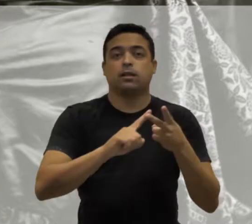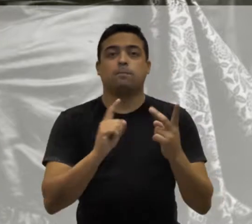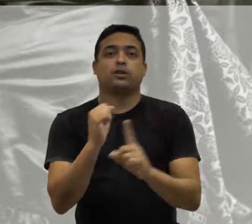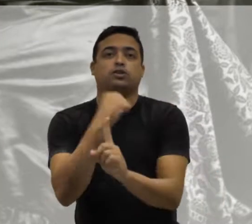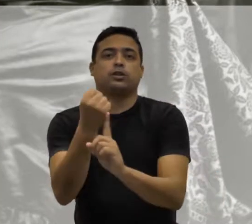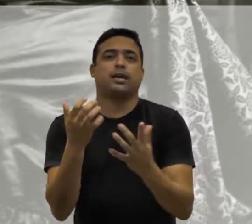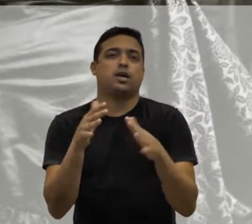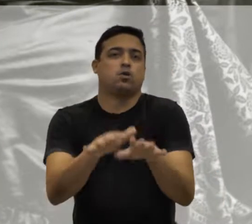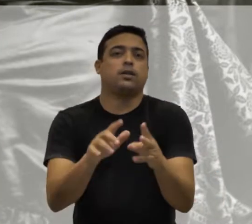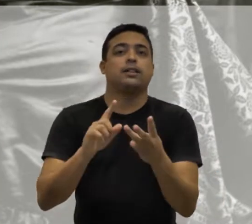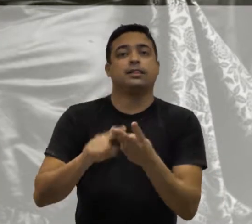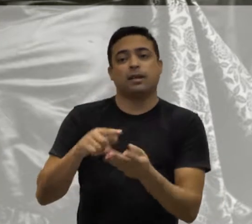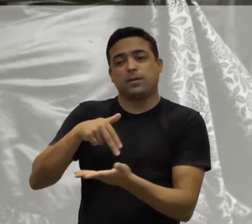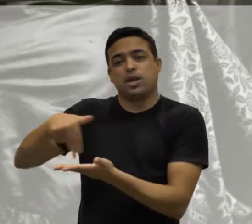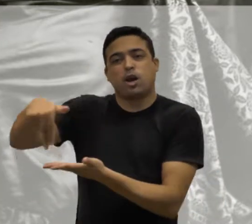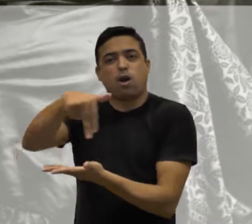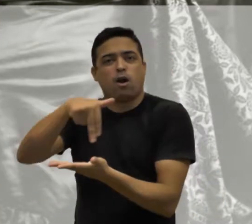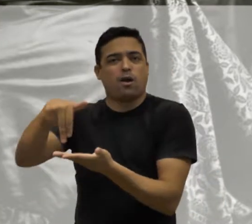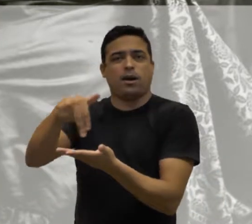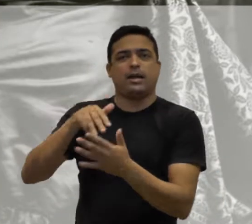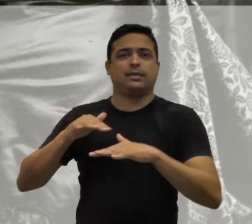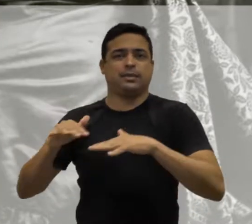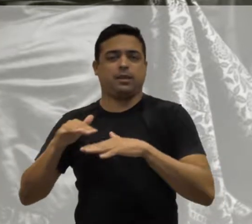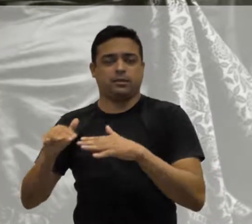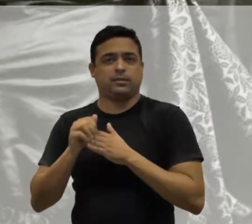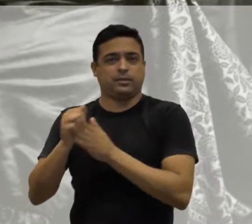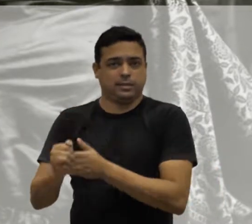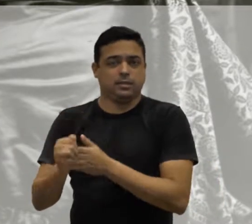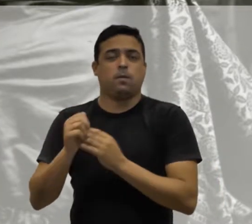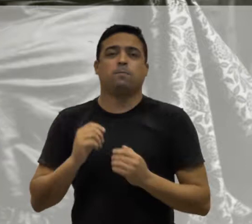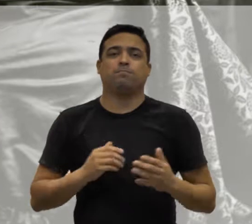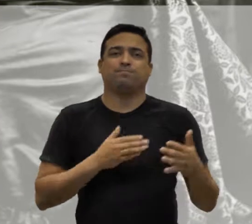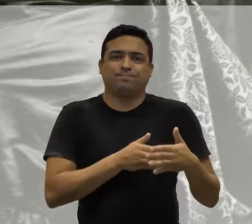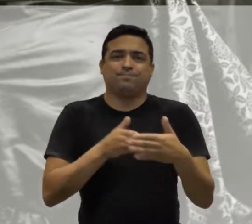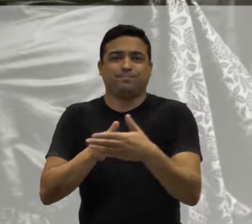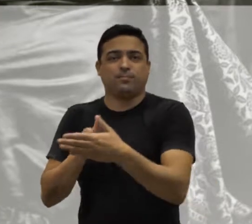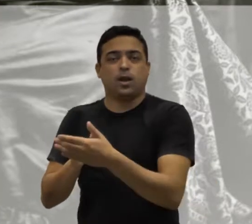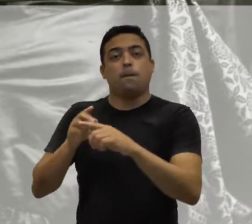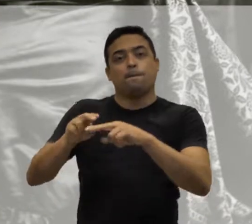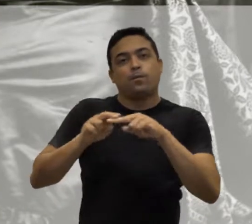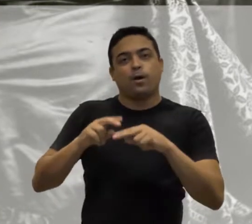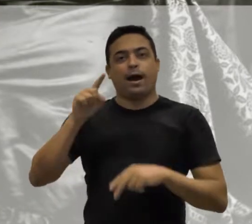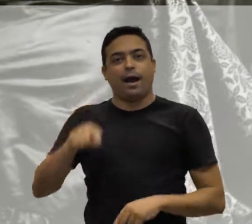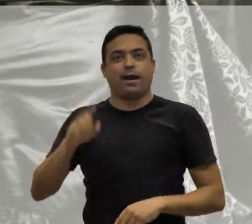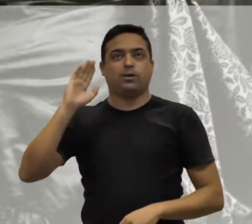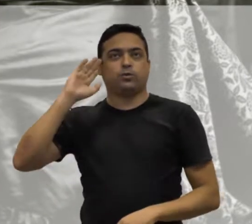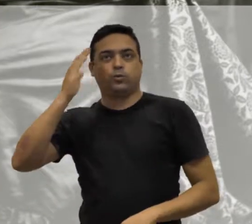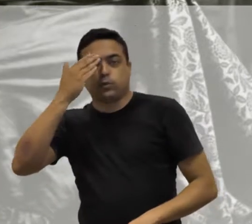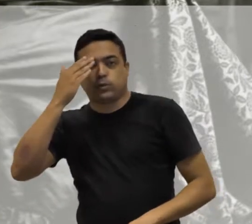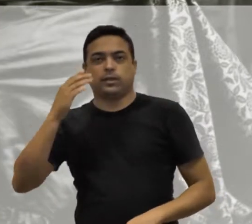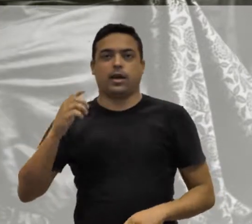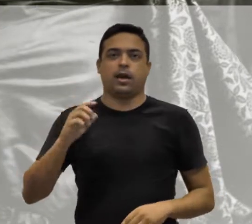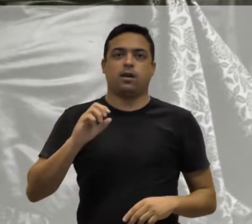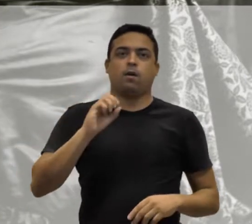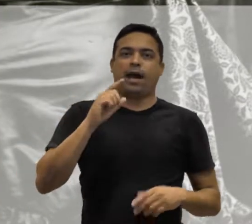da inclusão social e da orientação e mobilidade. O surdo-cego não deve ser encarado como um surdo que ficou